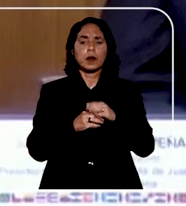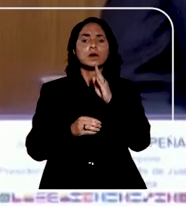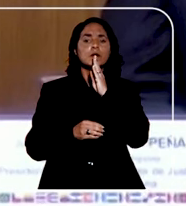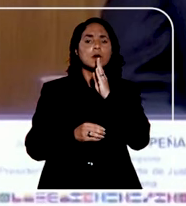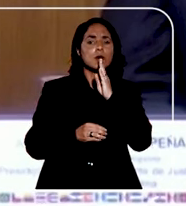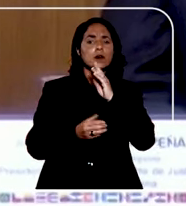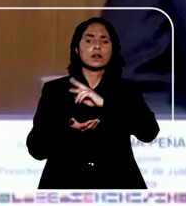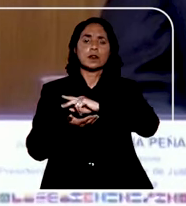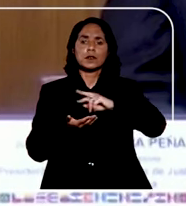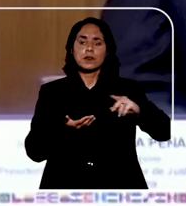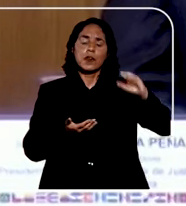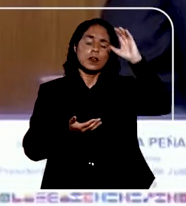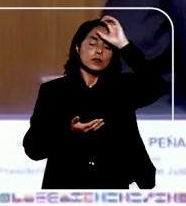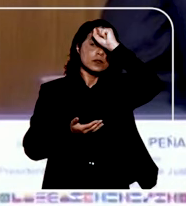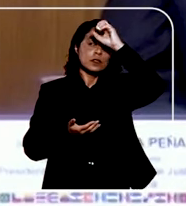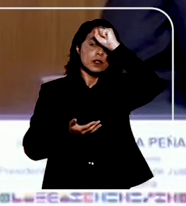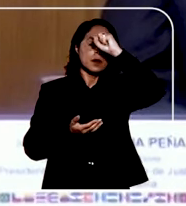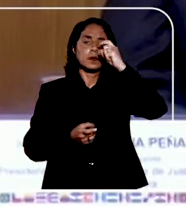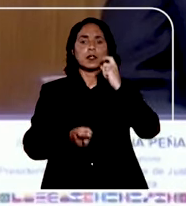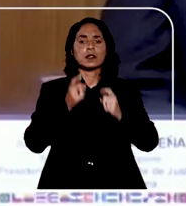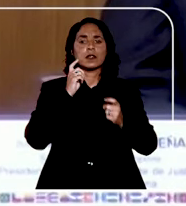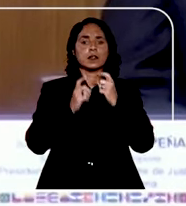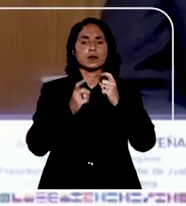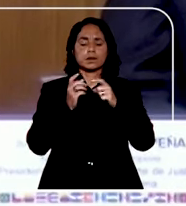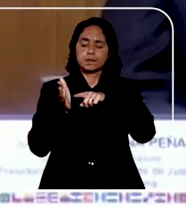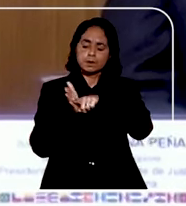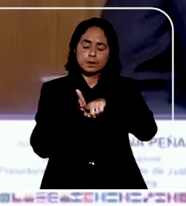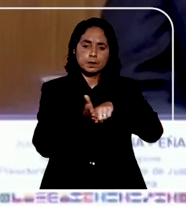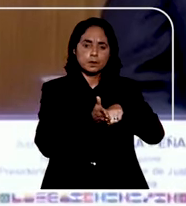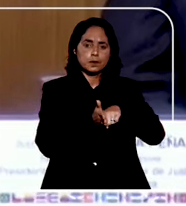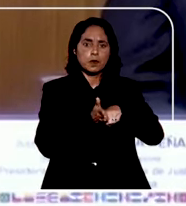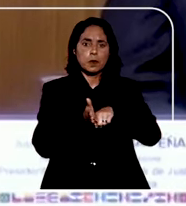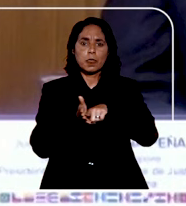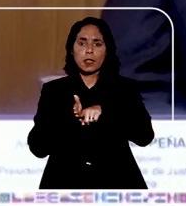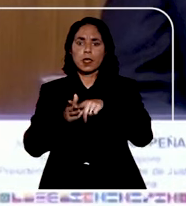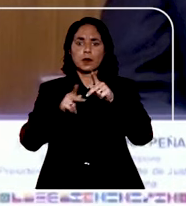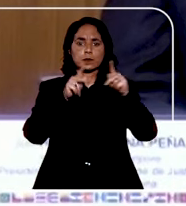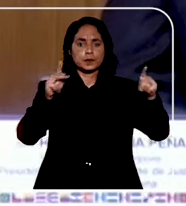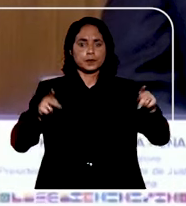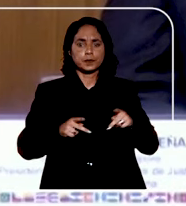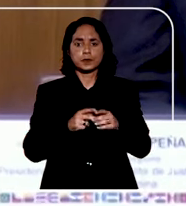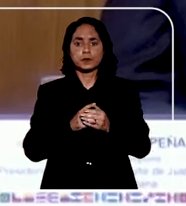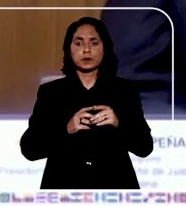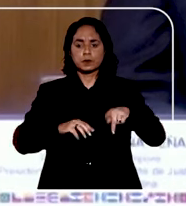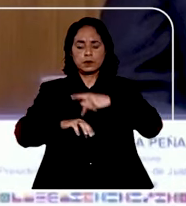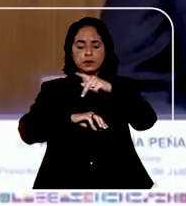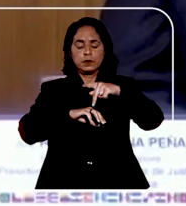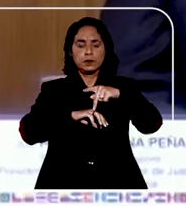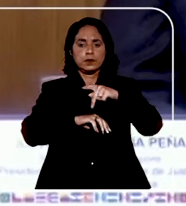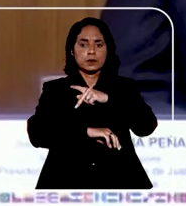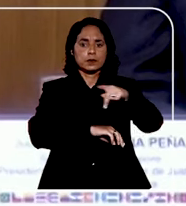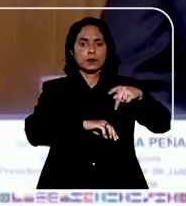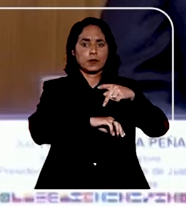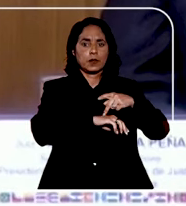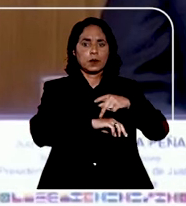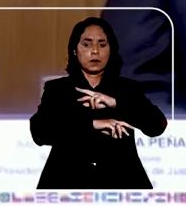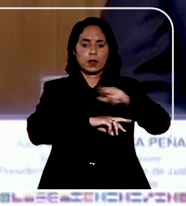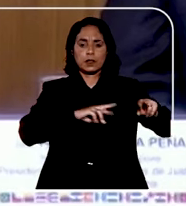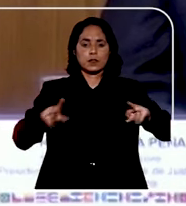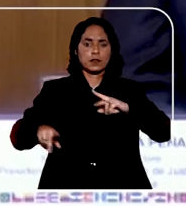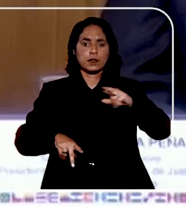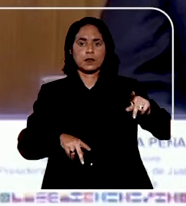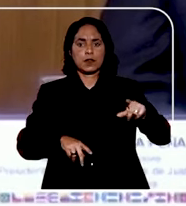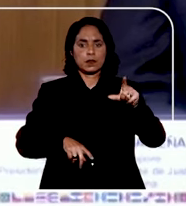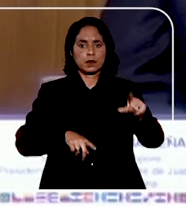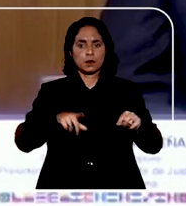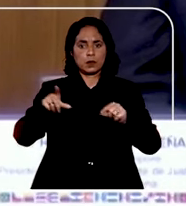conhecermos discutirmos e avaliarmos os projetos apresentados pelos países membros nos eixos escolhidos